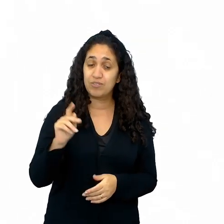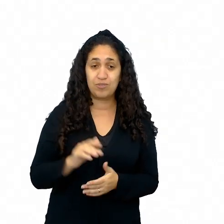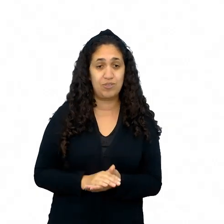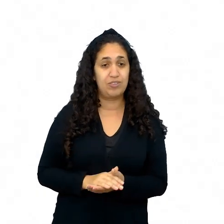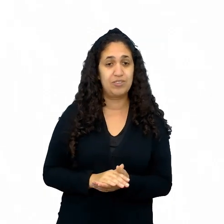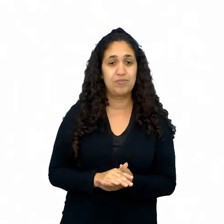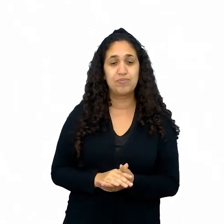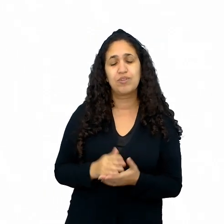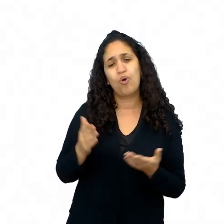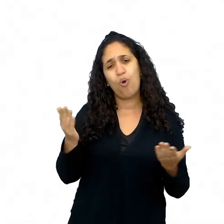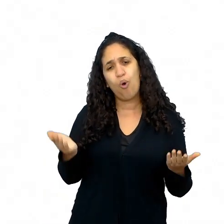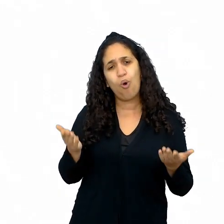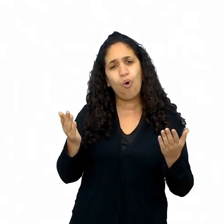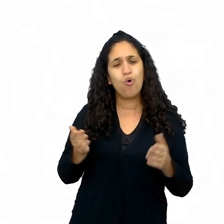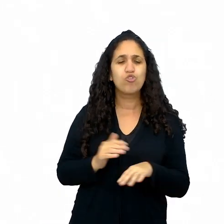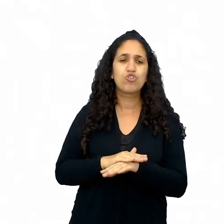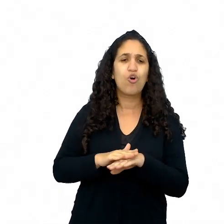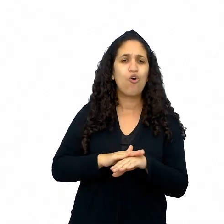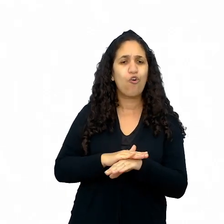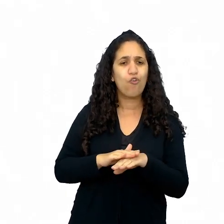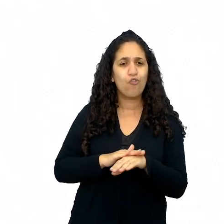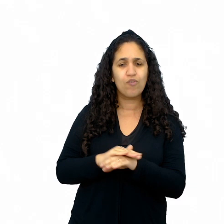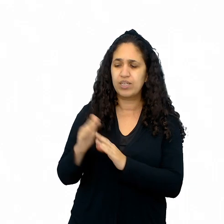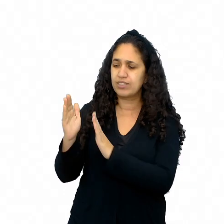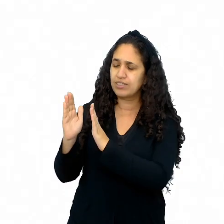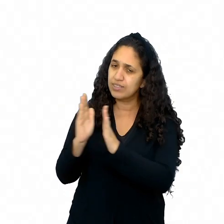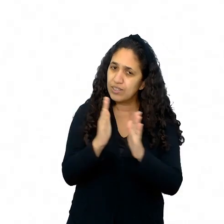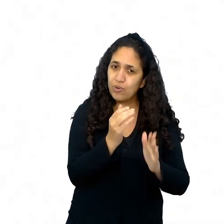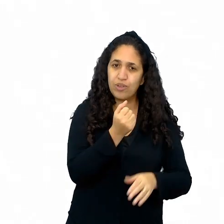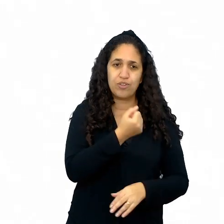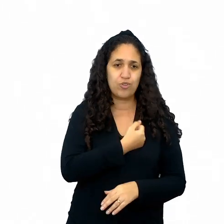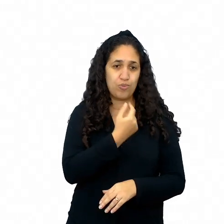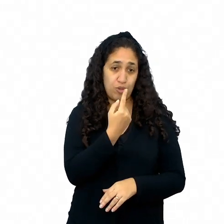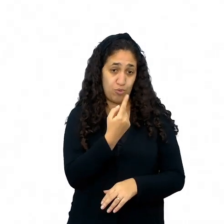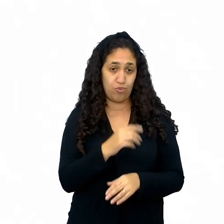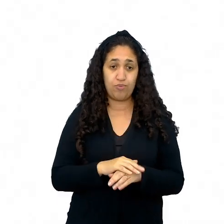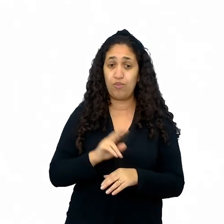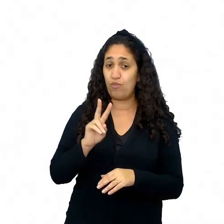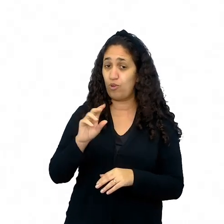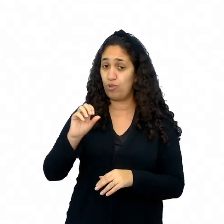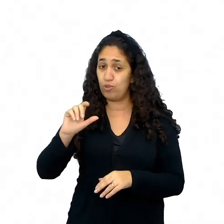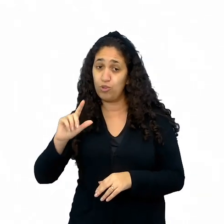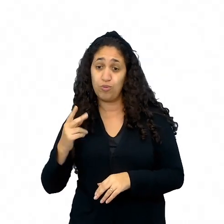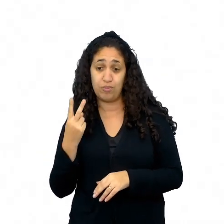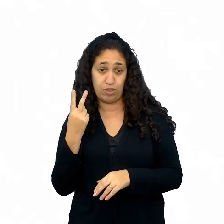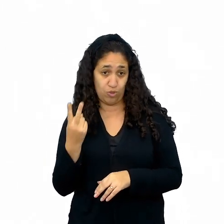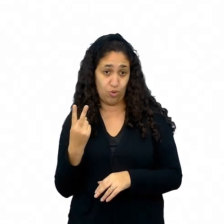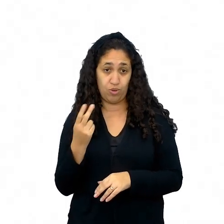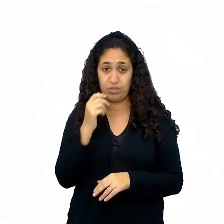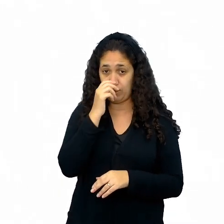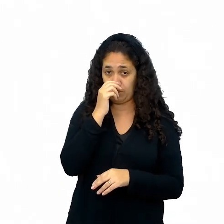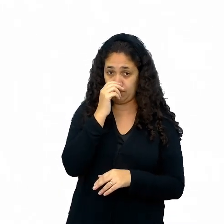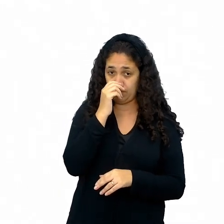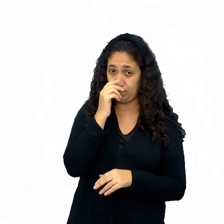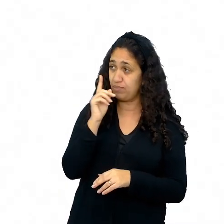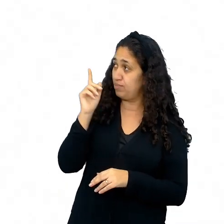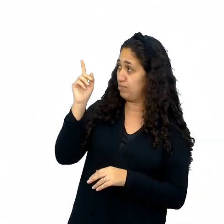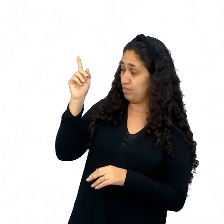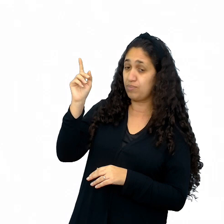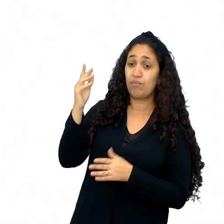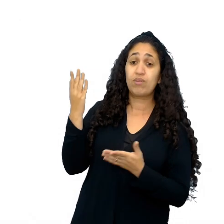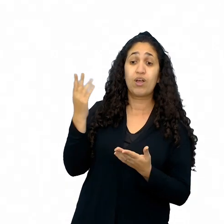para conversarmos hoje em relação à sequência de atividades 1 do volume 2, é comum, né,